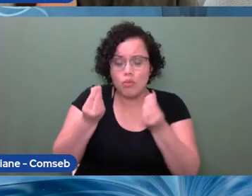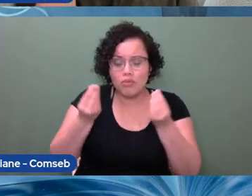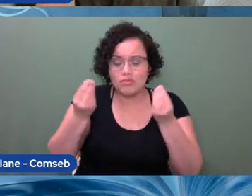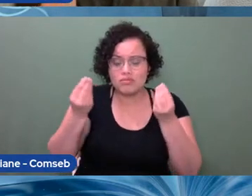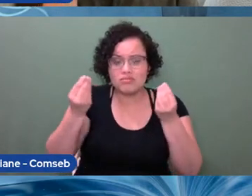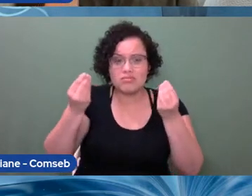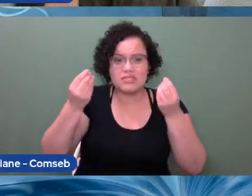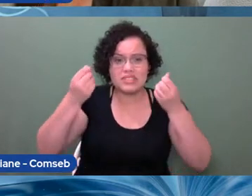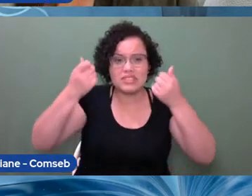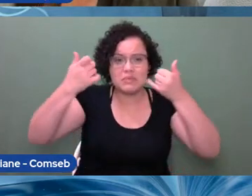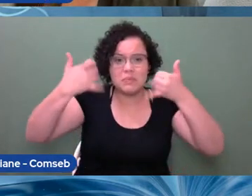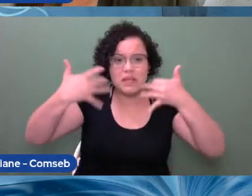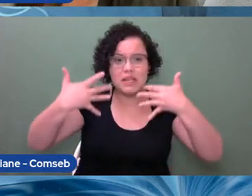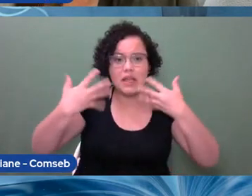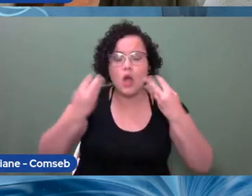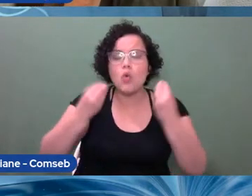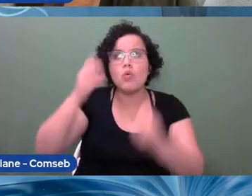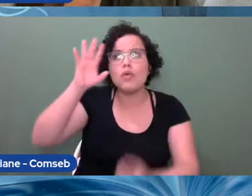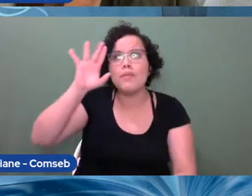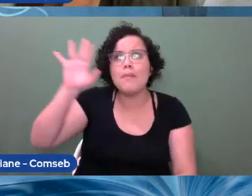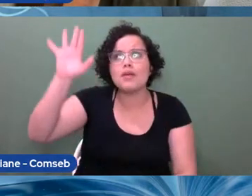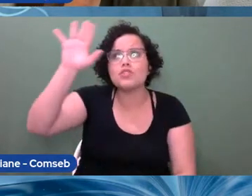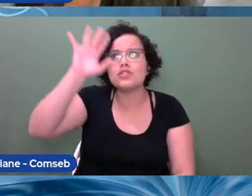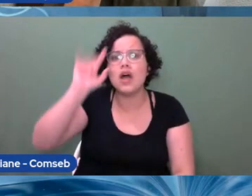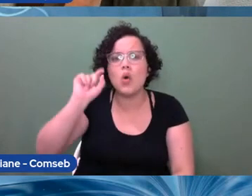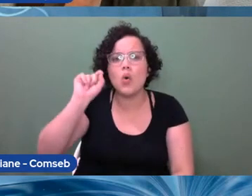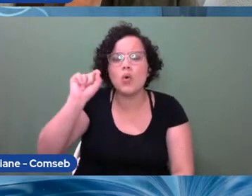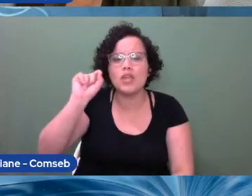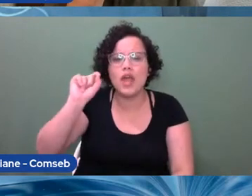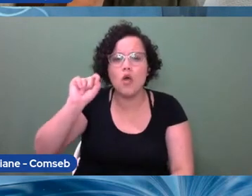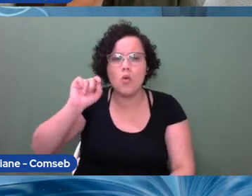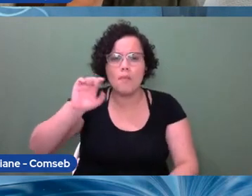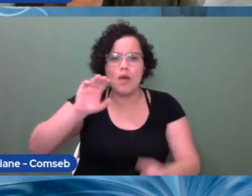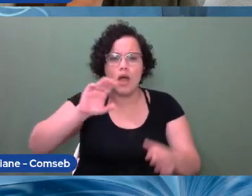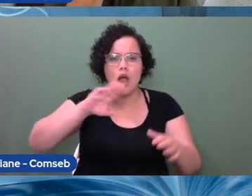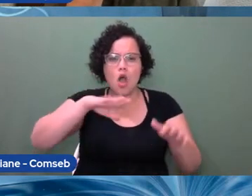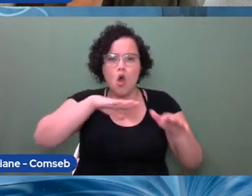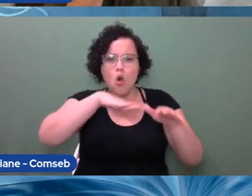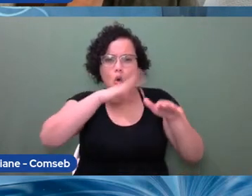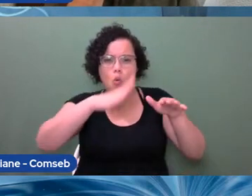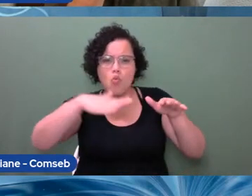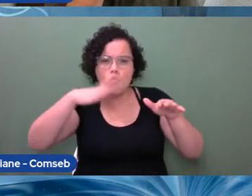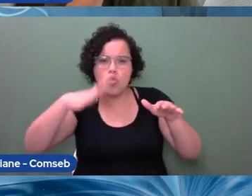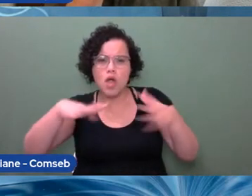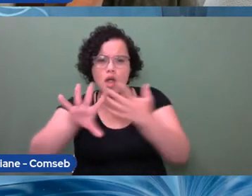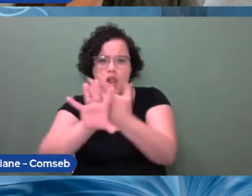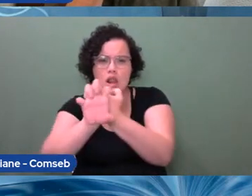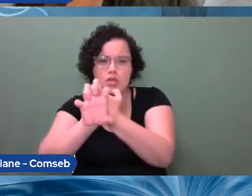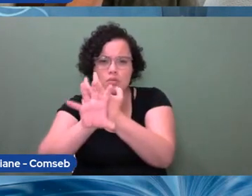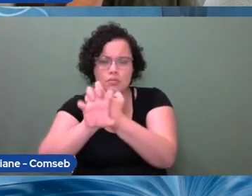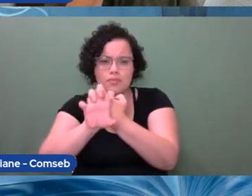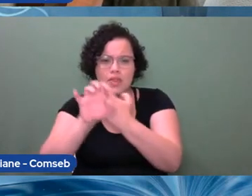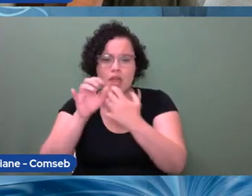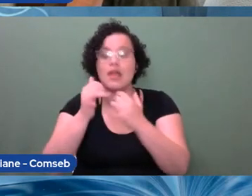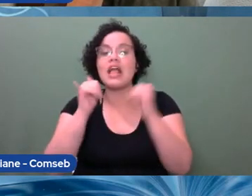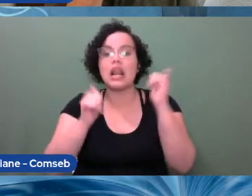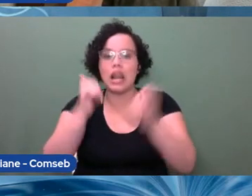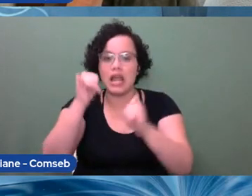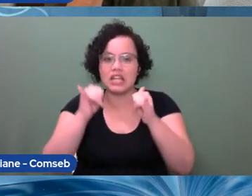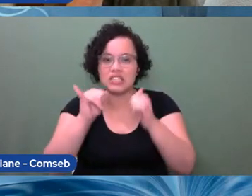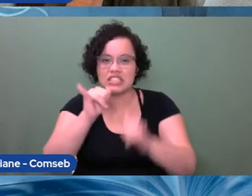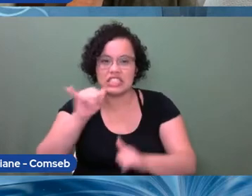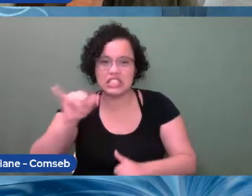ou imaginar o que é uma onda eletromagnética. Uma onda